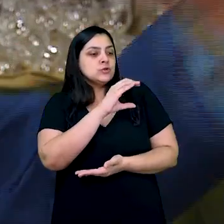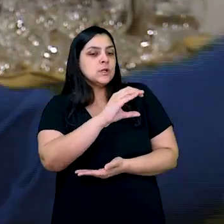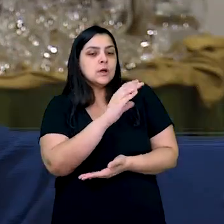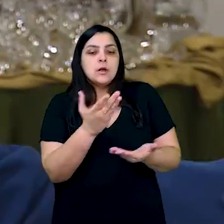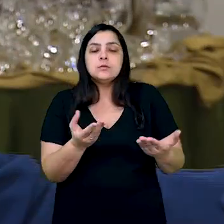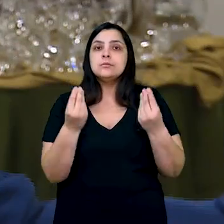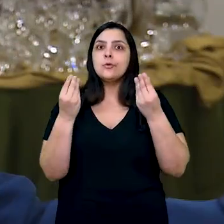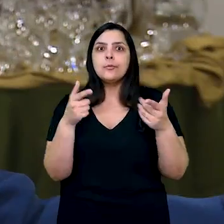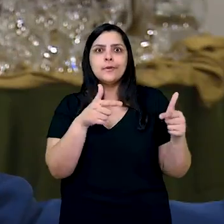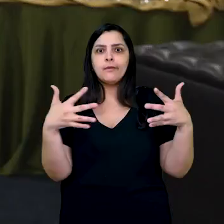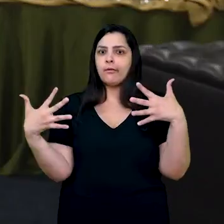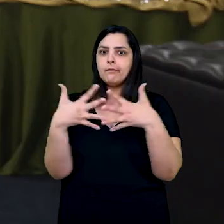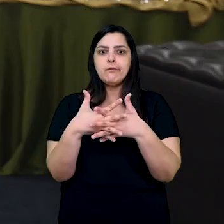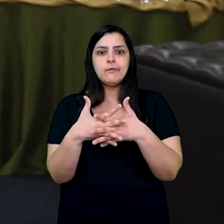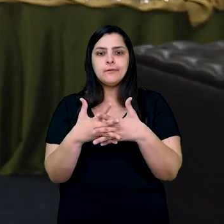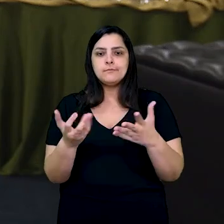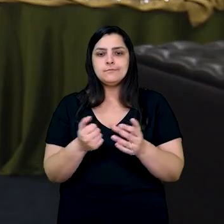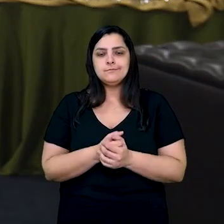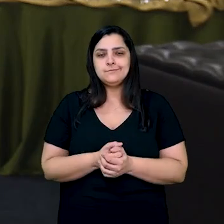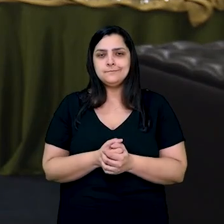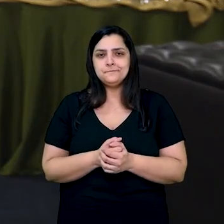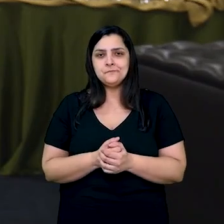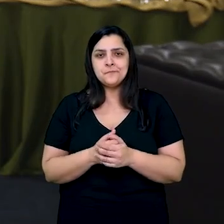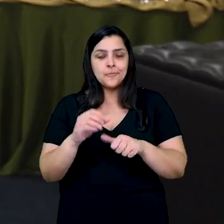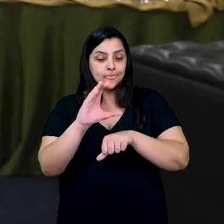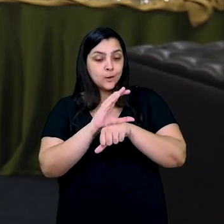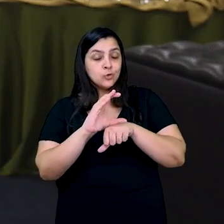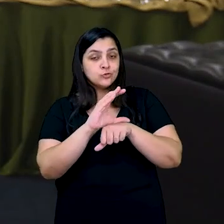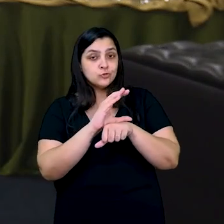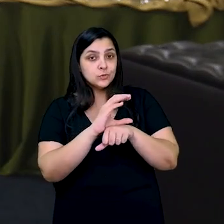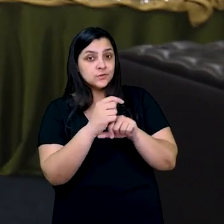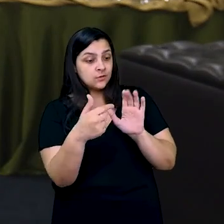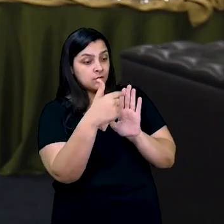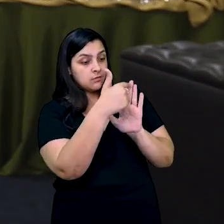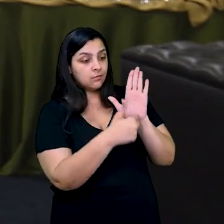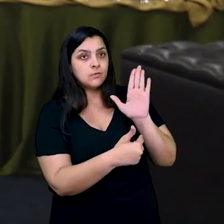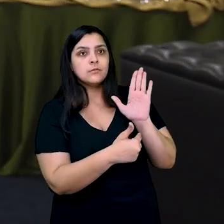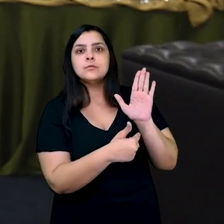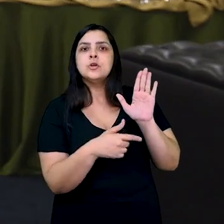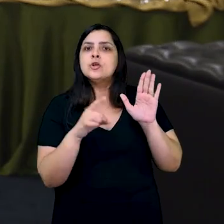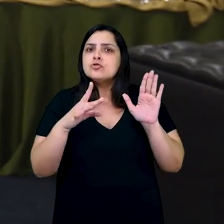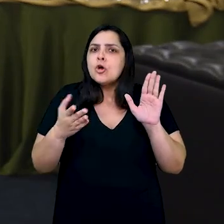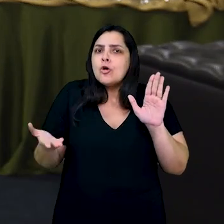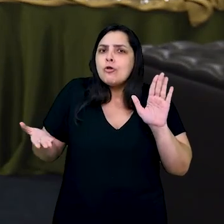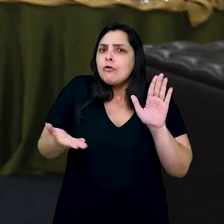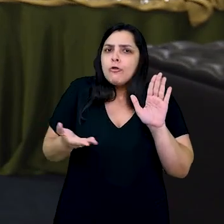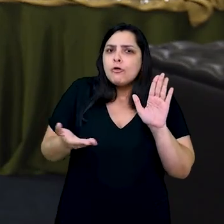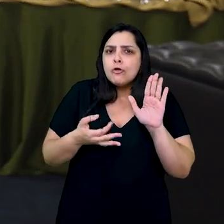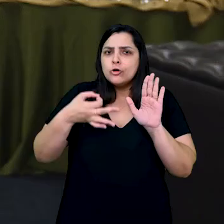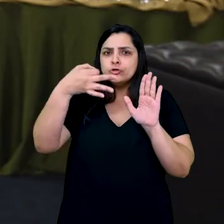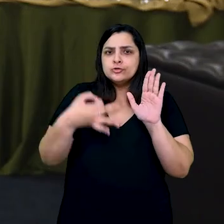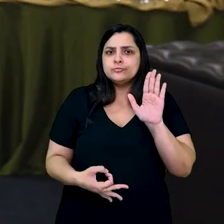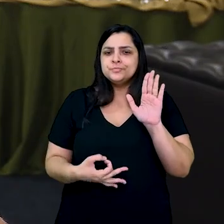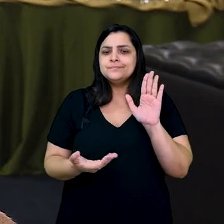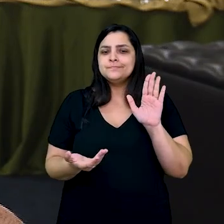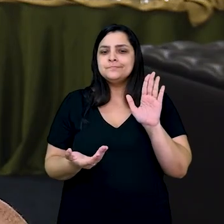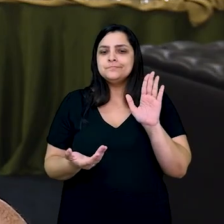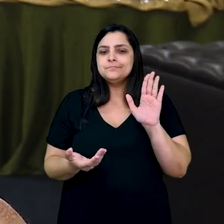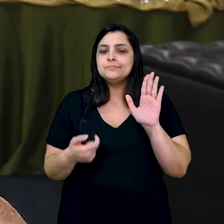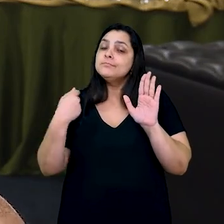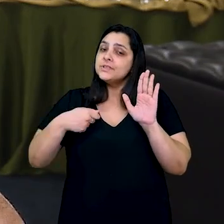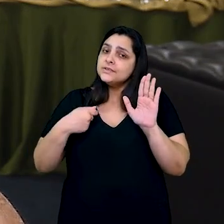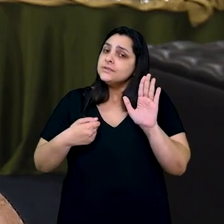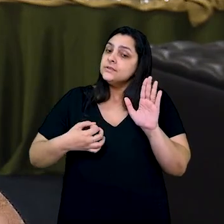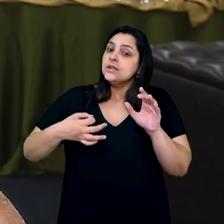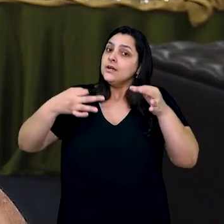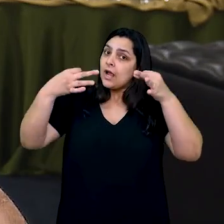no complexo desse problema. A Constituição não é uma garantia apenas do hoje, do existente, mas uma